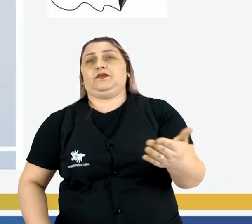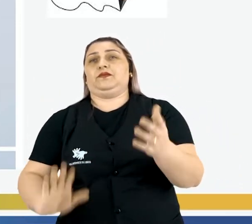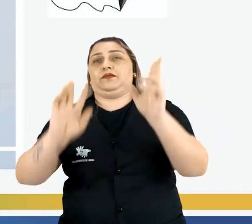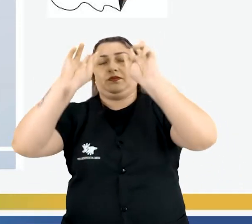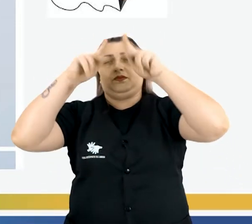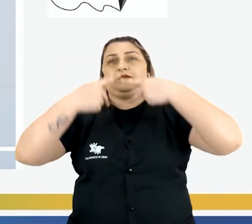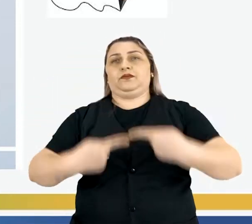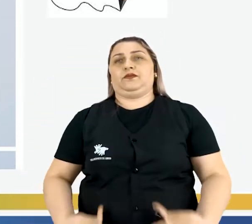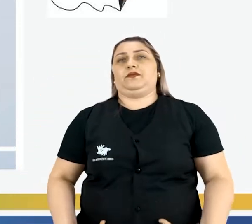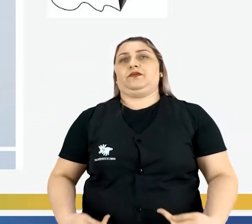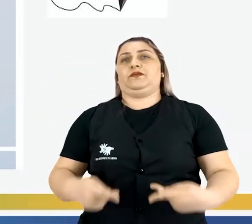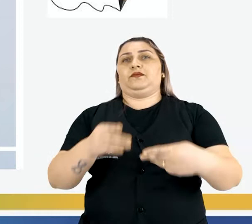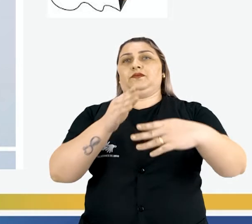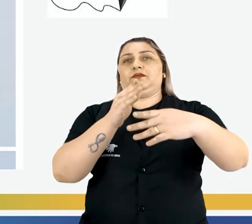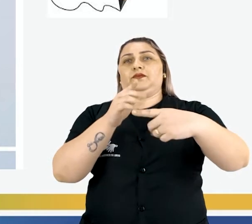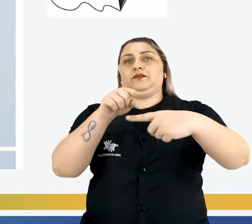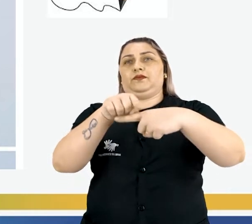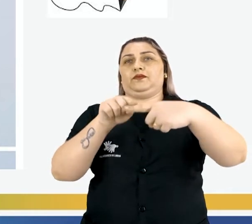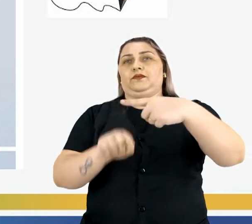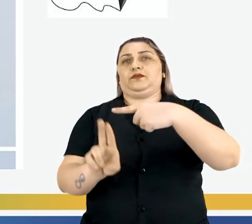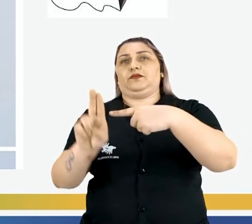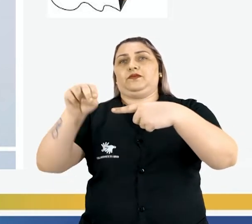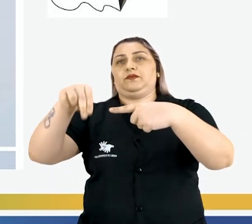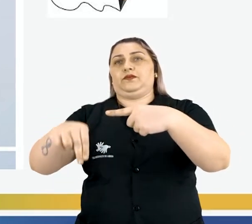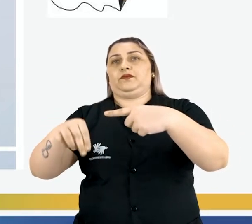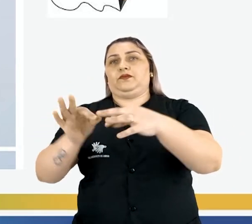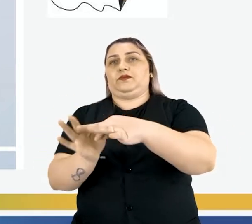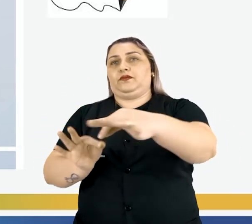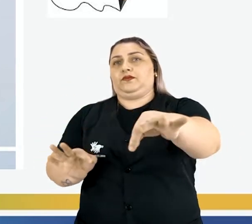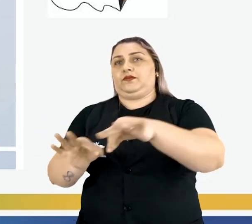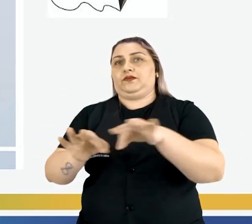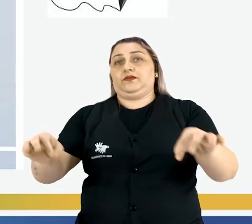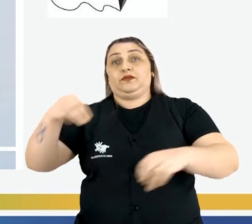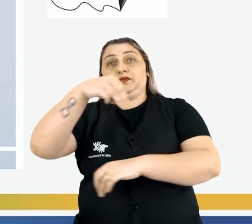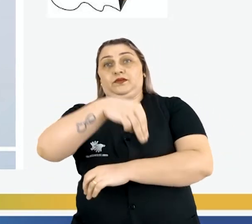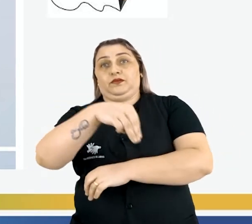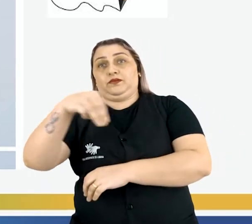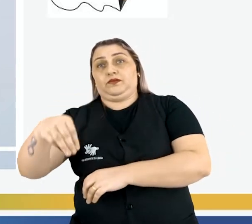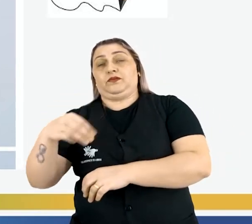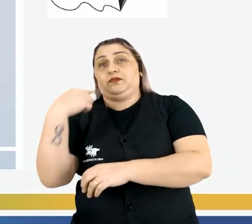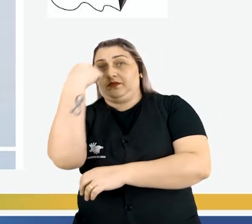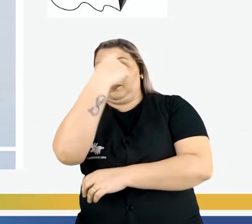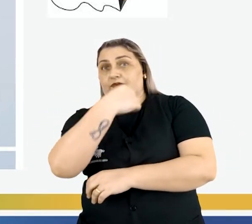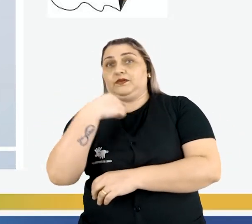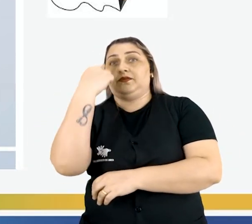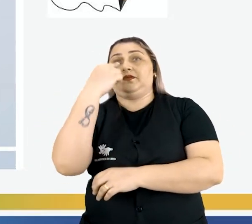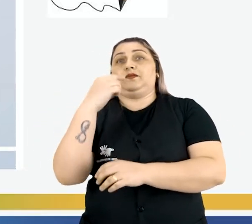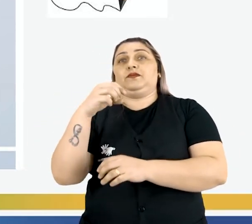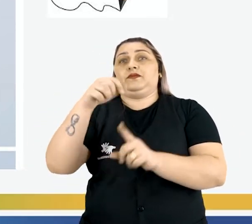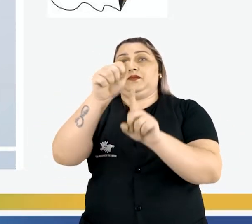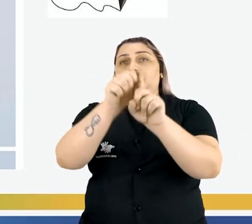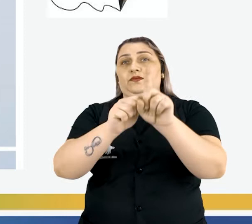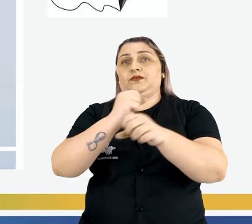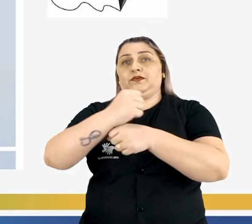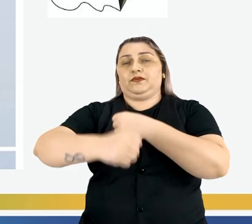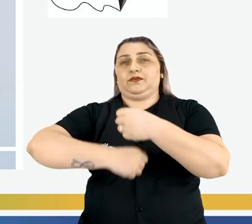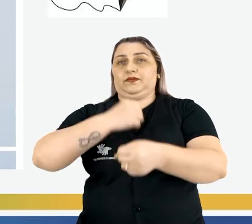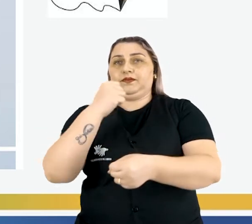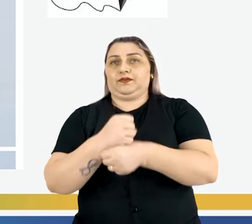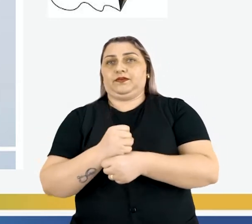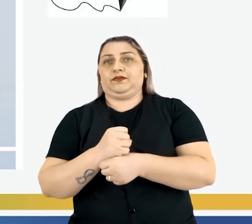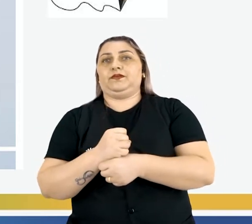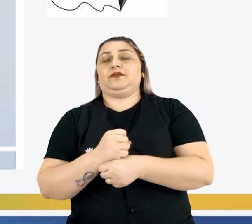tempo passou a ser dividido em unidades de medidas como minutos, horas, meses e anos,